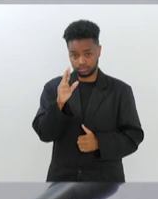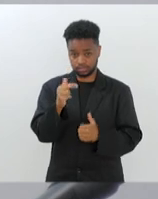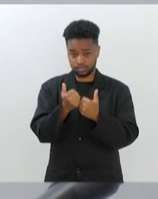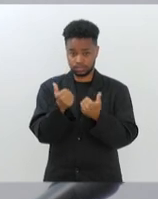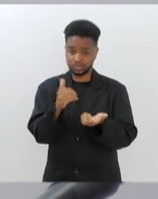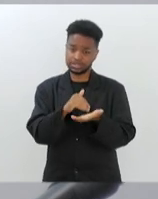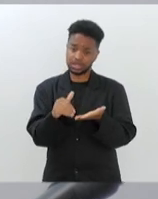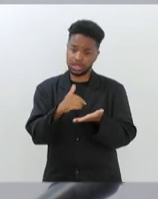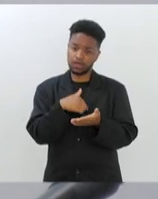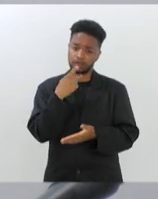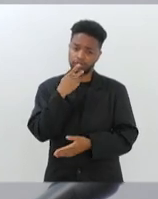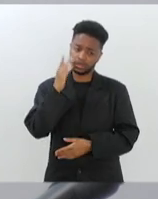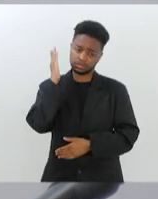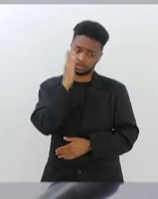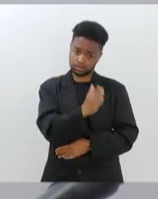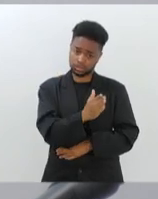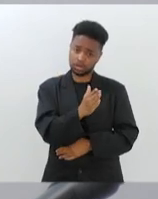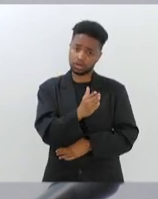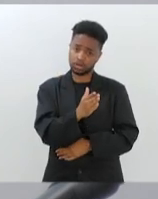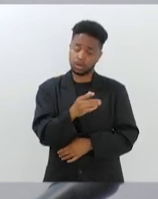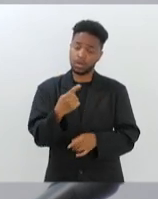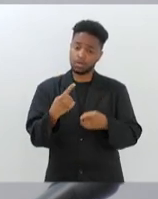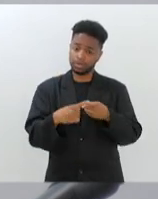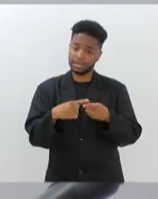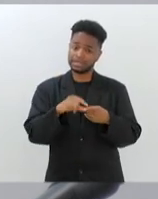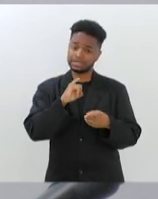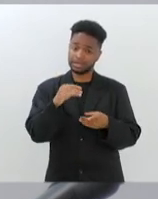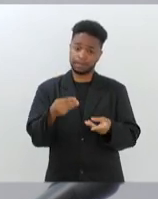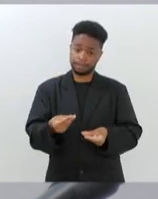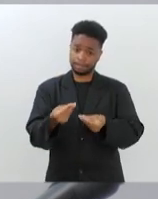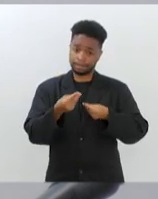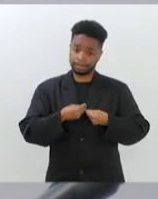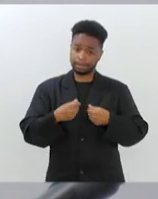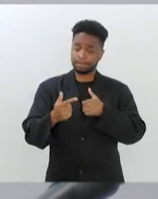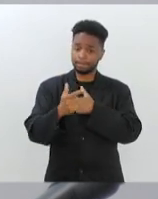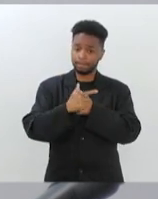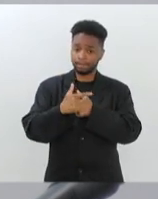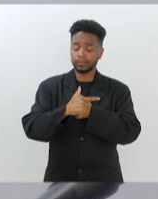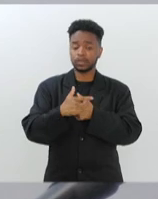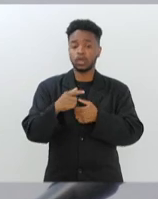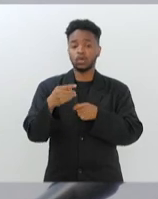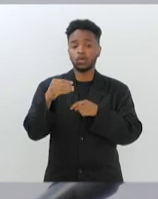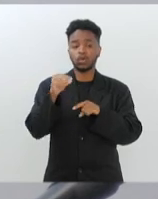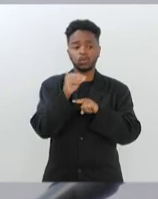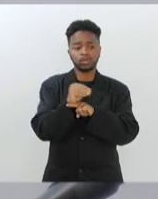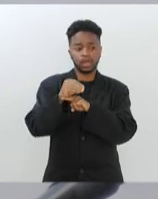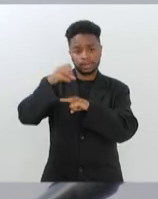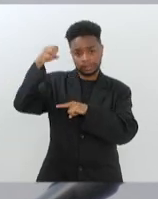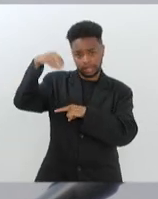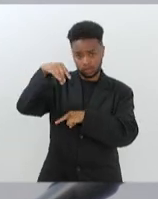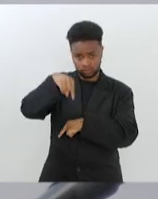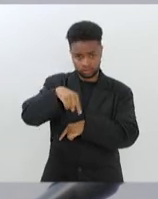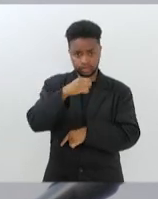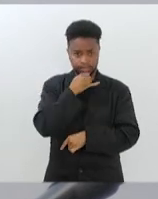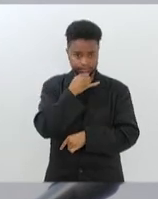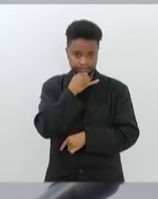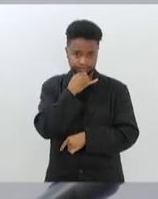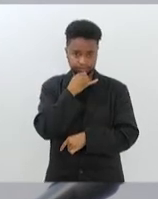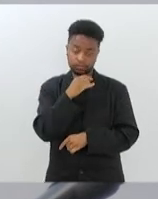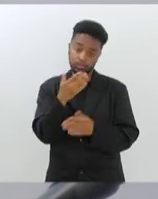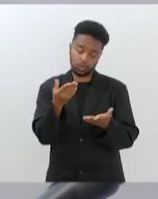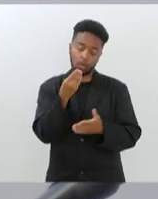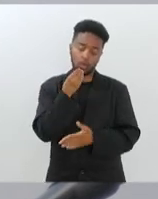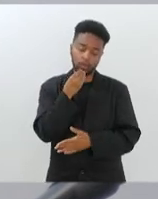objetiva se é me incumbido a tarefa de por exemplo cuidar das lâmpadas dessa sala eu obviamente vou